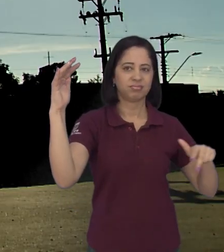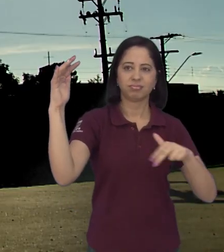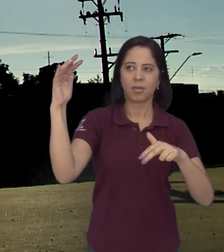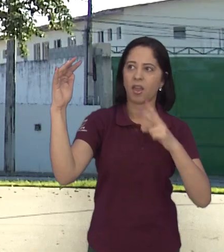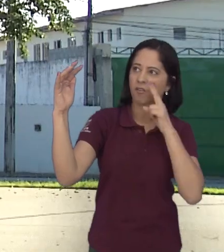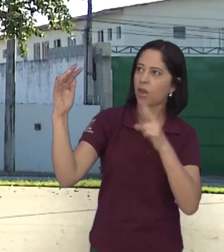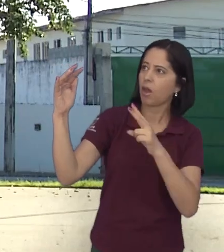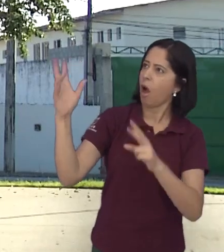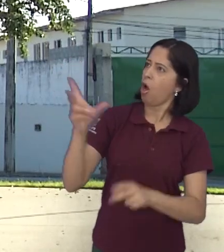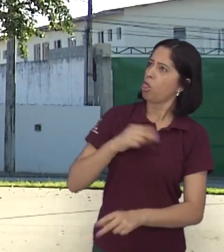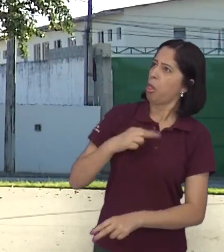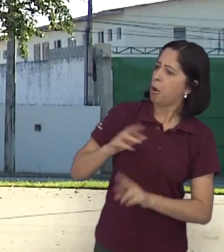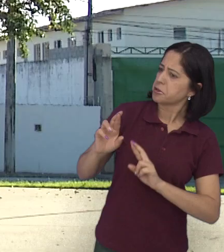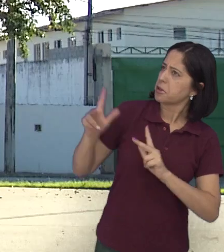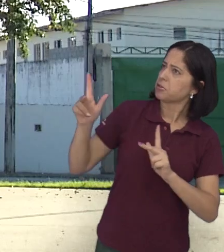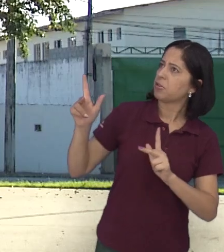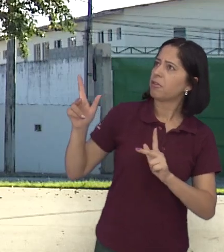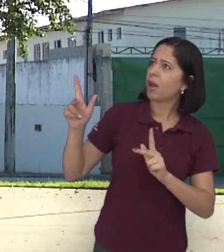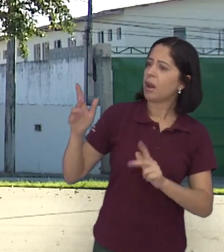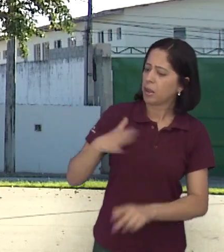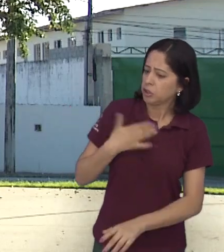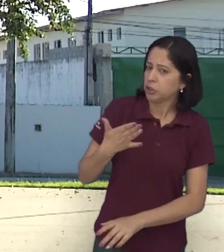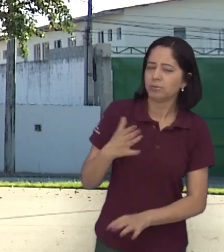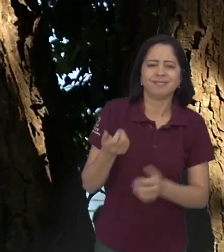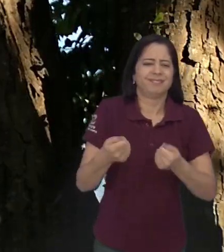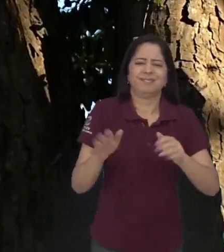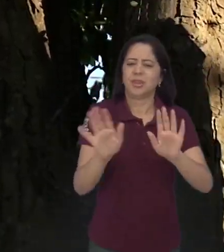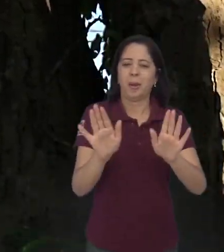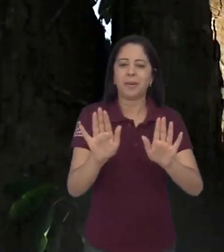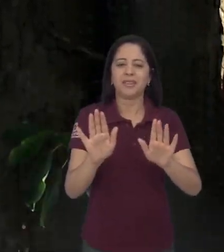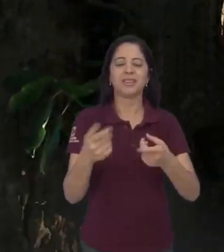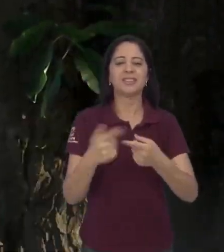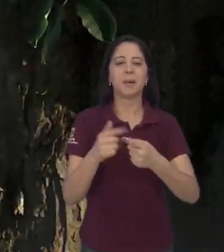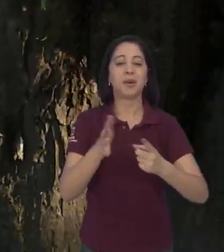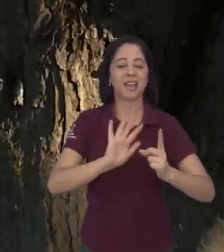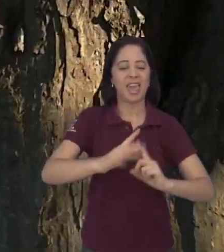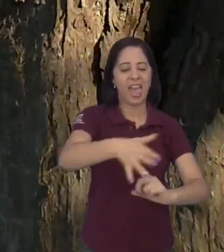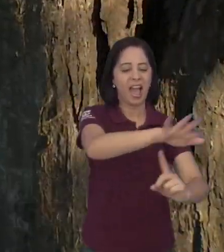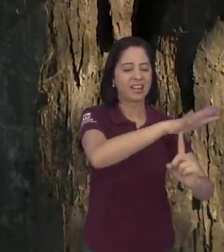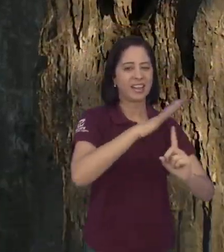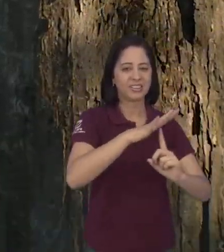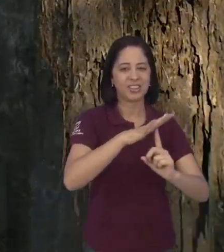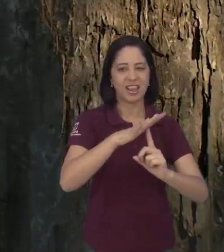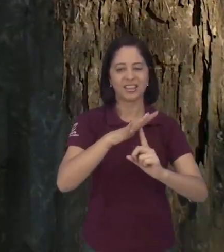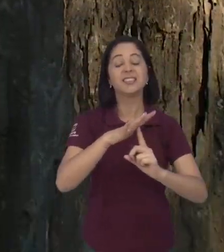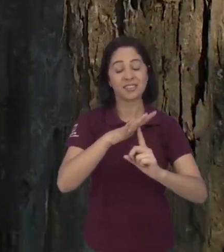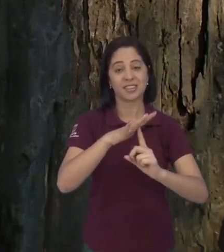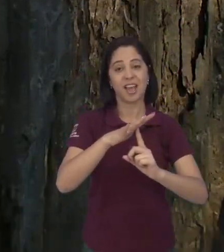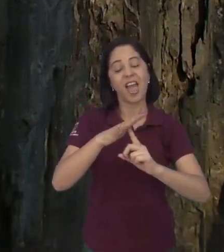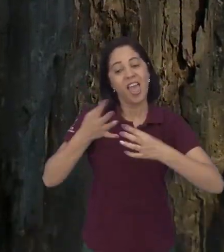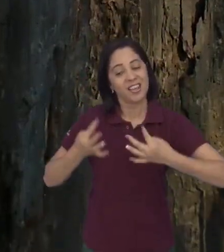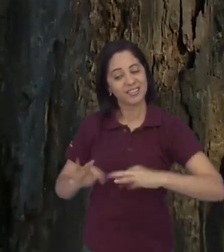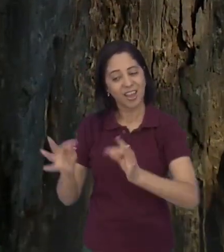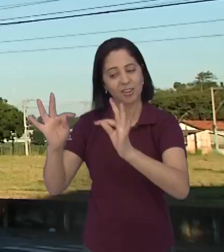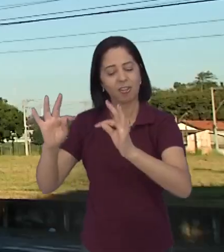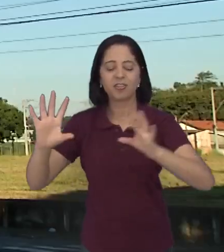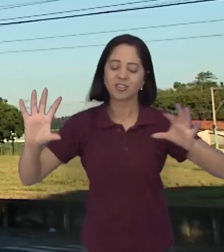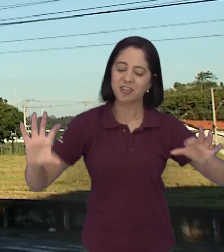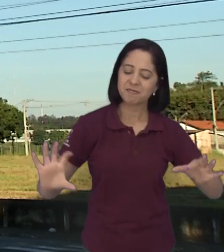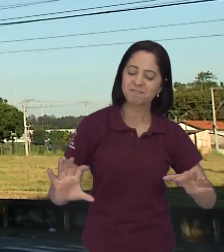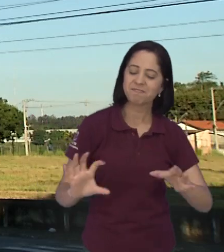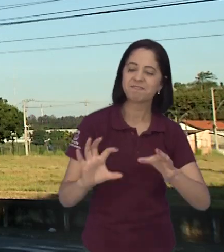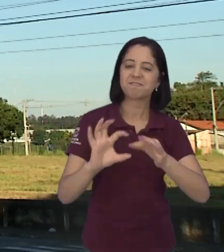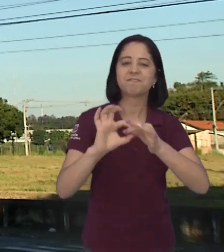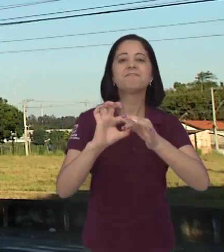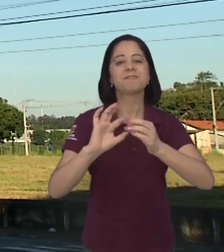pelas ruas, não se assuste com uma árvore diferente, já que neste caso, a natureza e a tecnologia